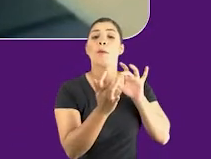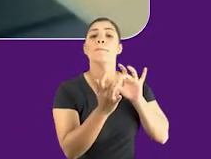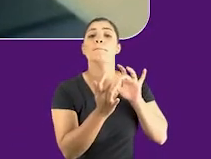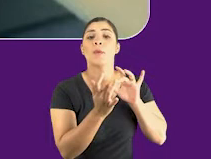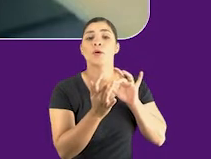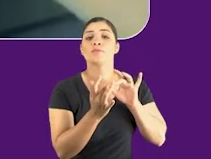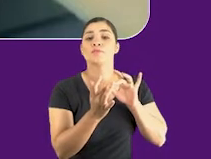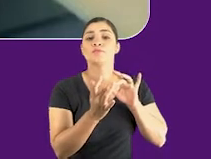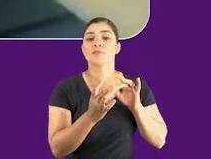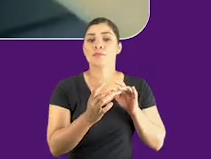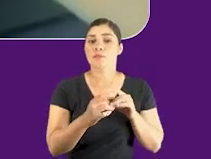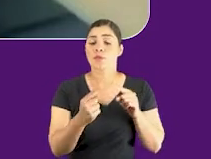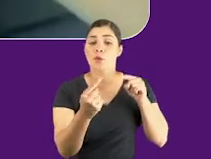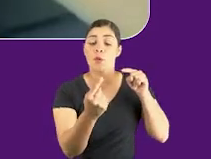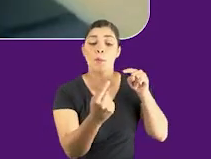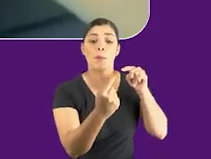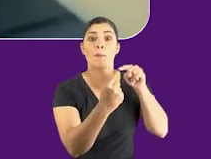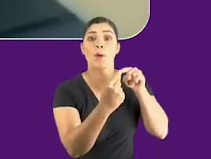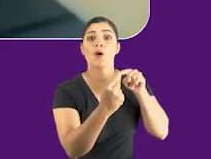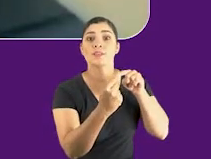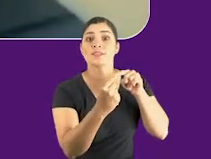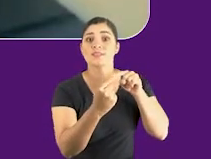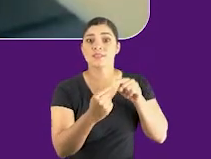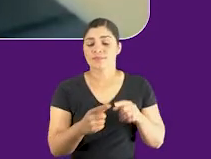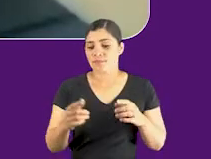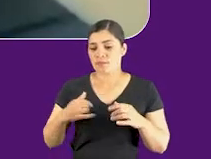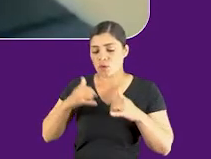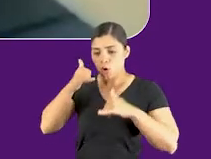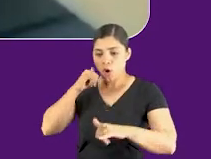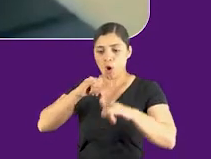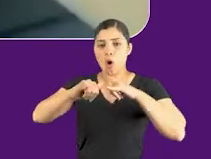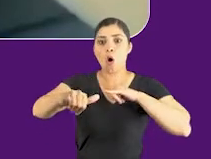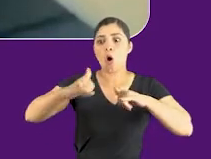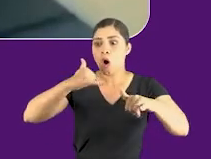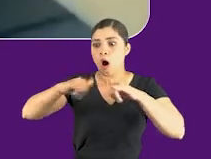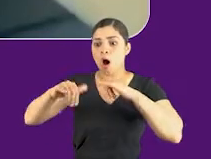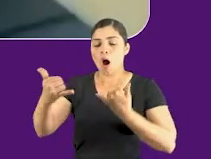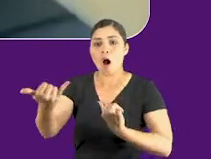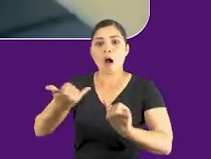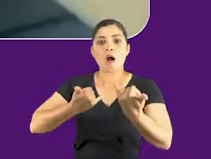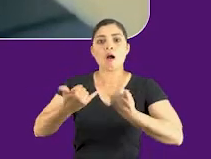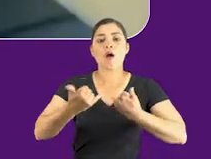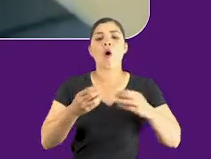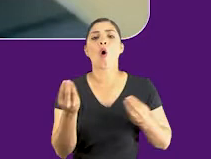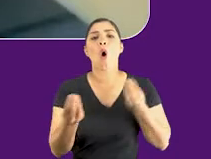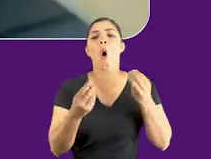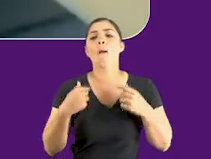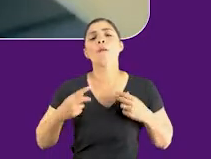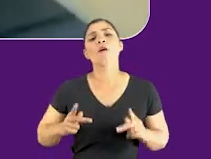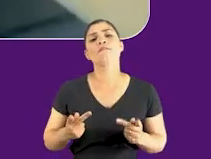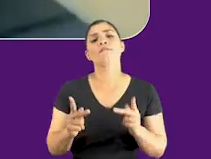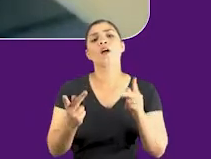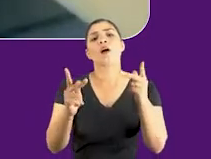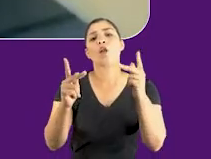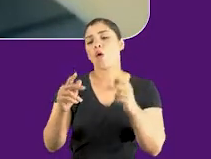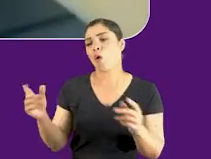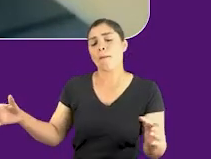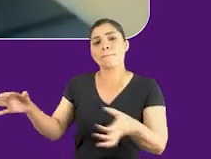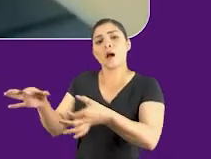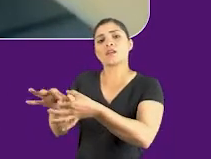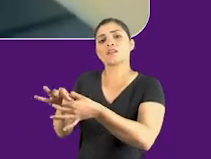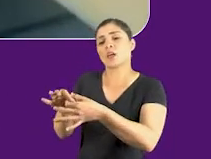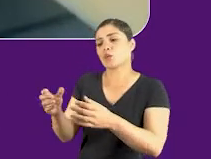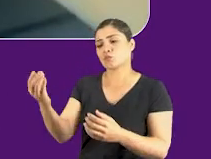de valor compartilhado isso quer dizer que Como Nós criamos valor para os nossos parceiros e eles também